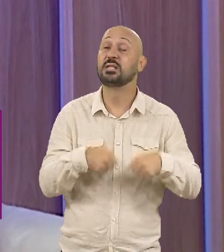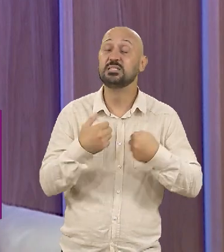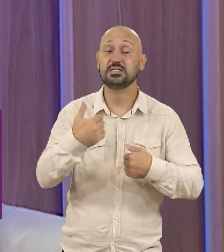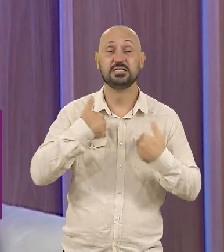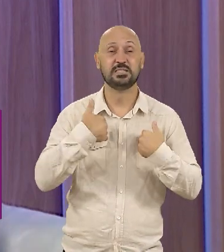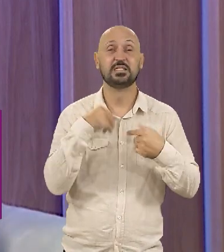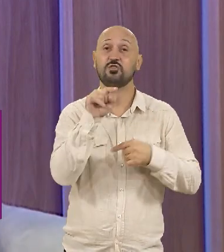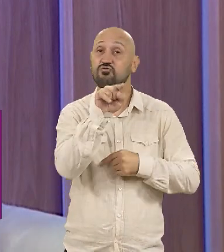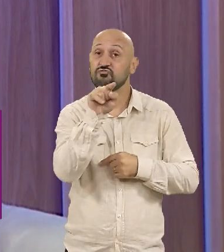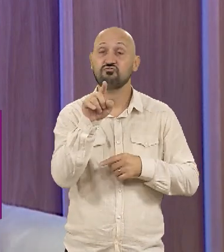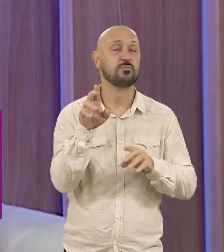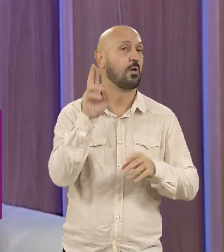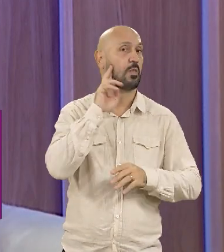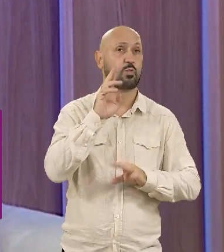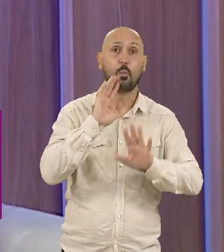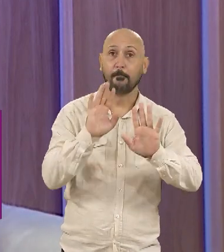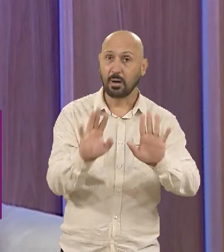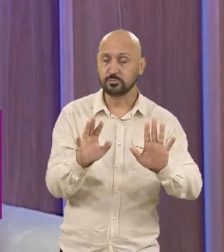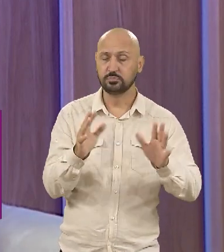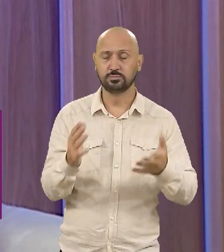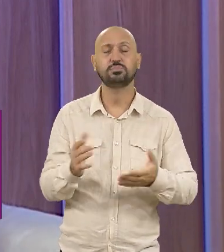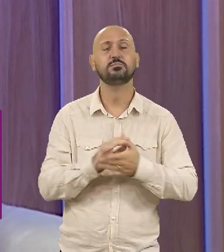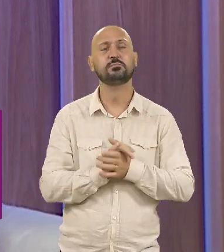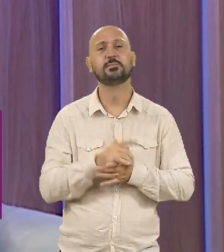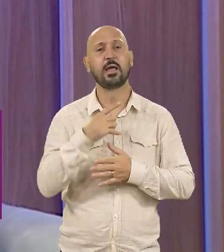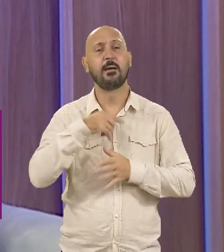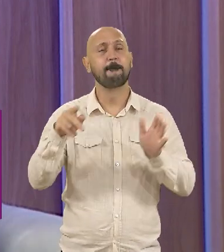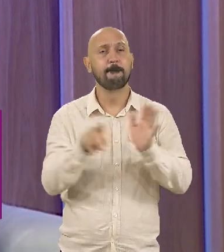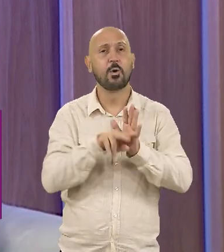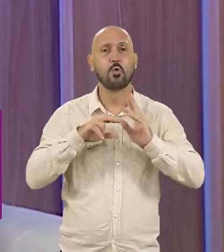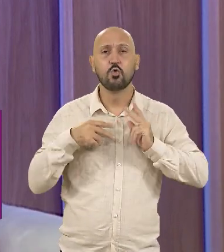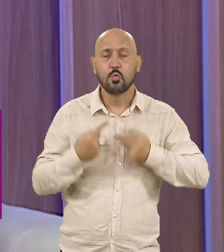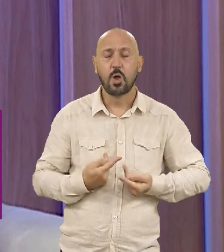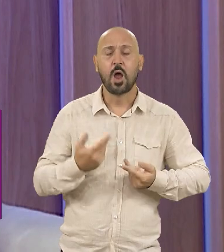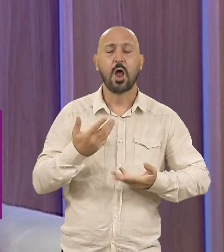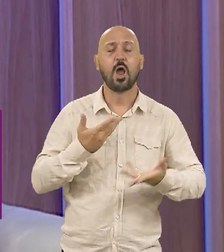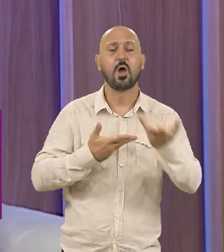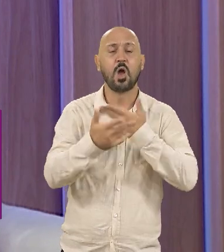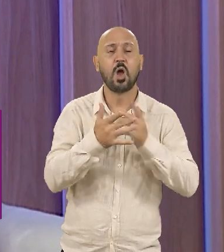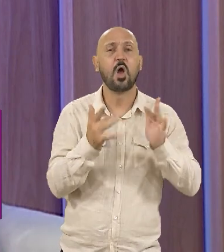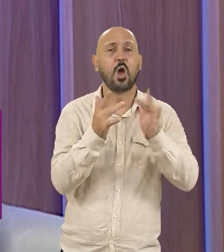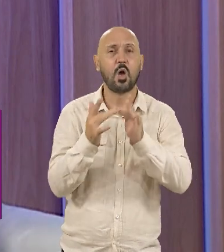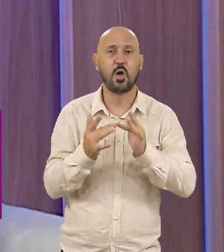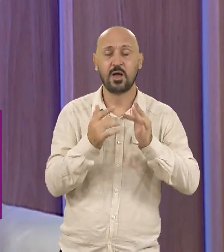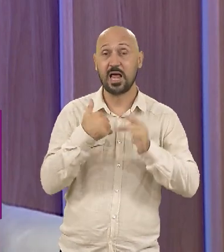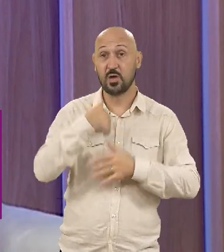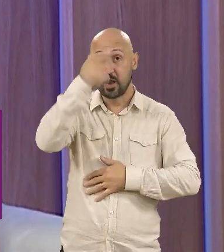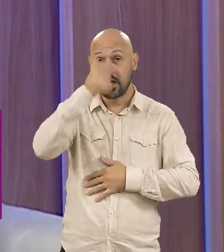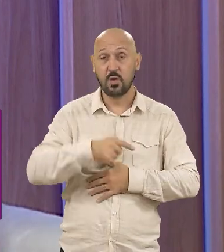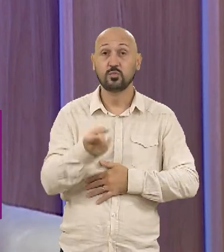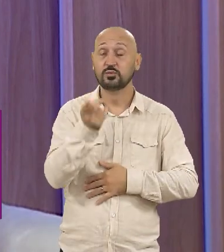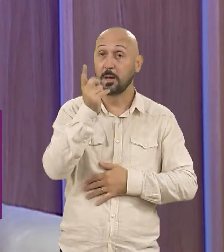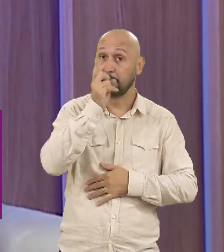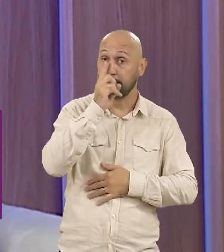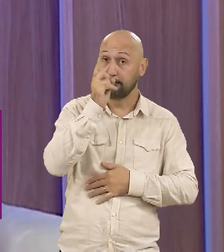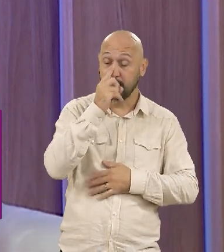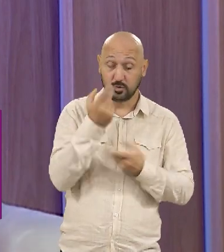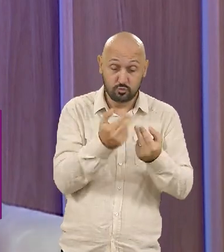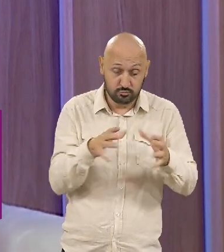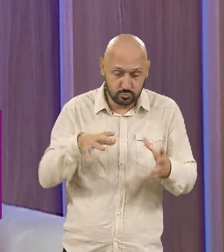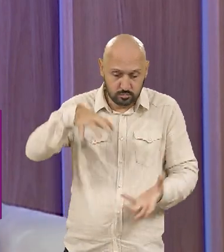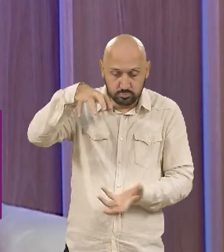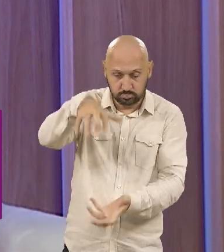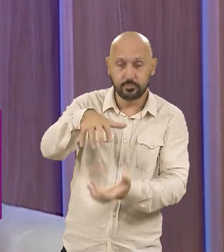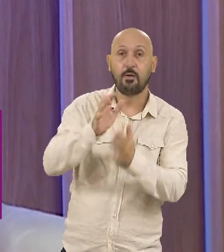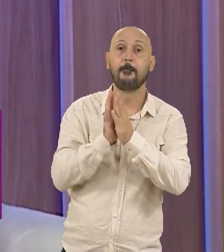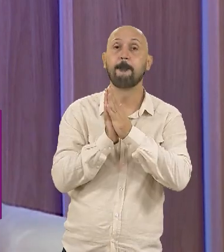de você. Isso é natural, né? É do ser humano, é da convivência. Agora, eu ser mãe de um